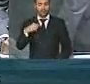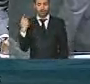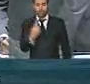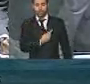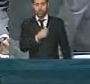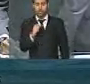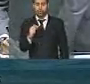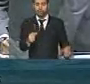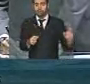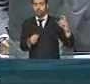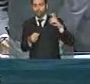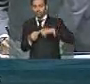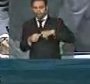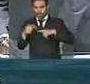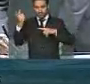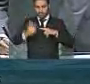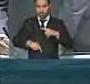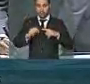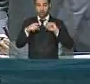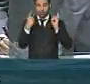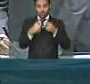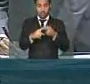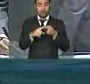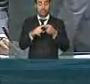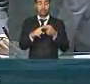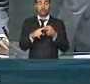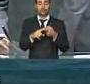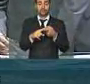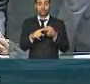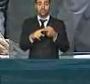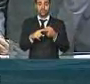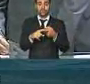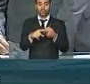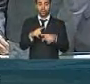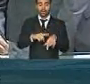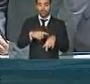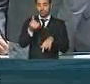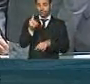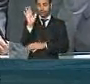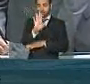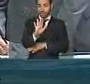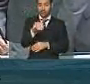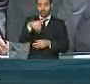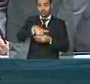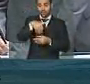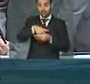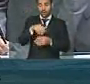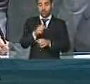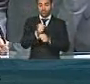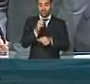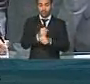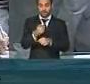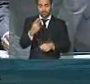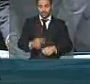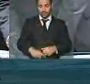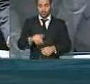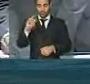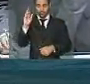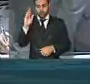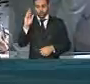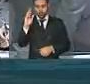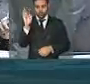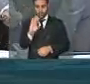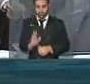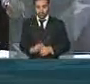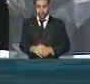retomar a sessão do Congresso Nacional às 18 horas para votarmos o orçamento da União. Presidente,